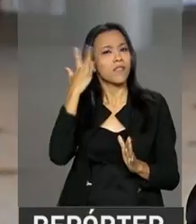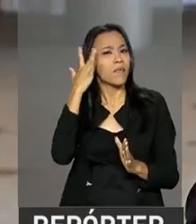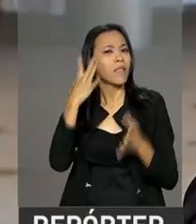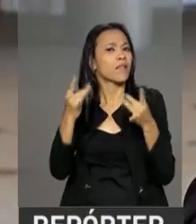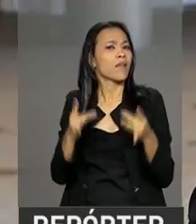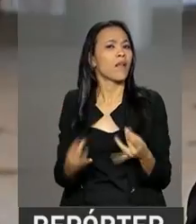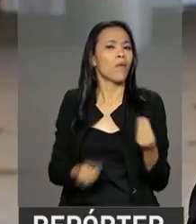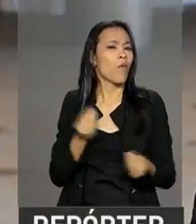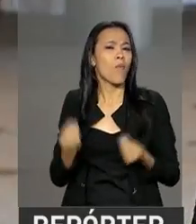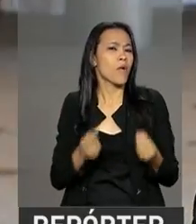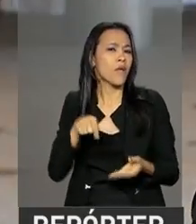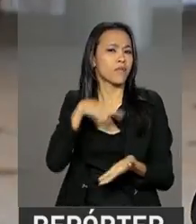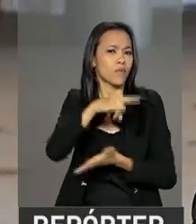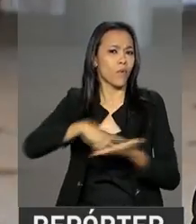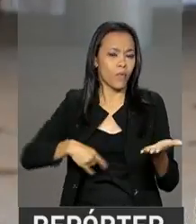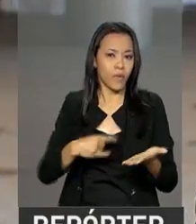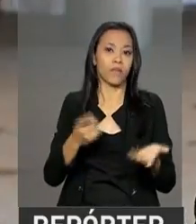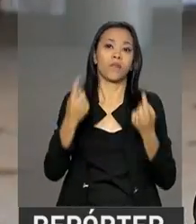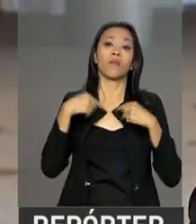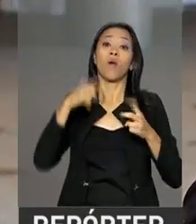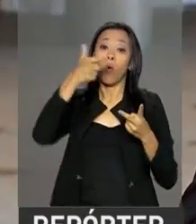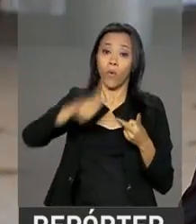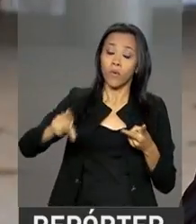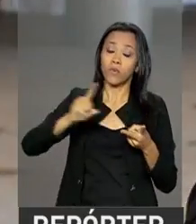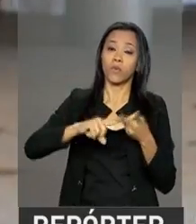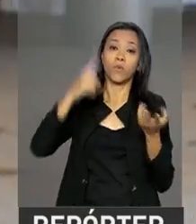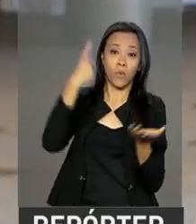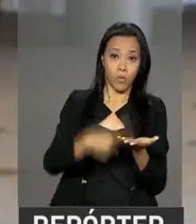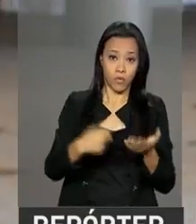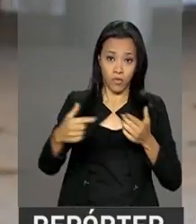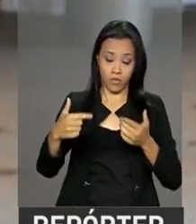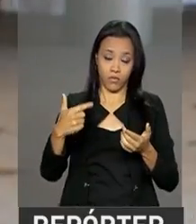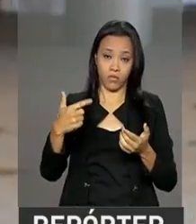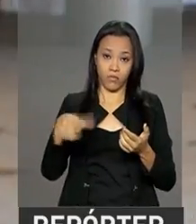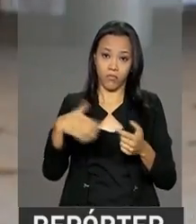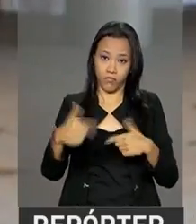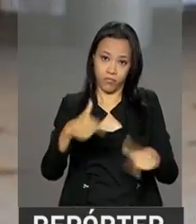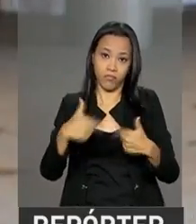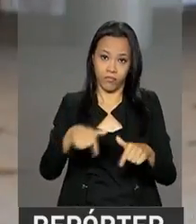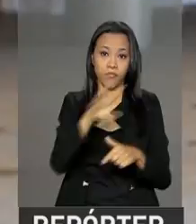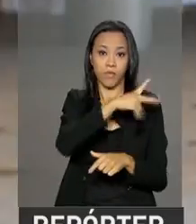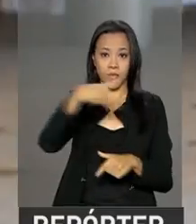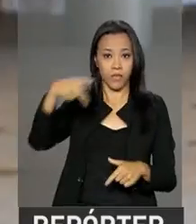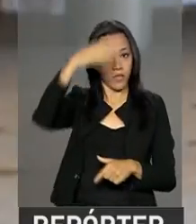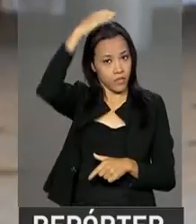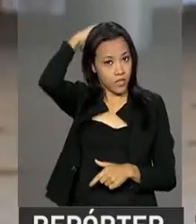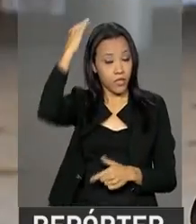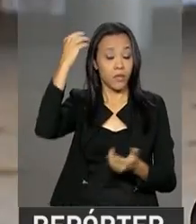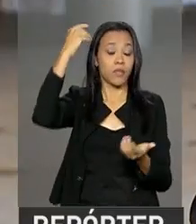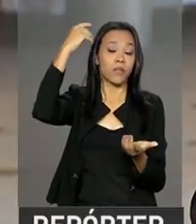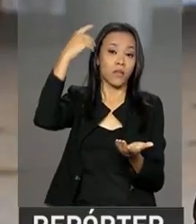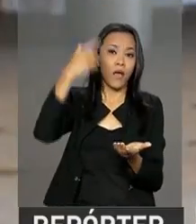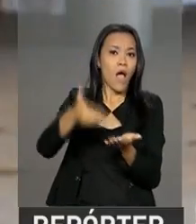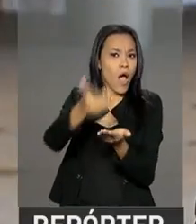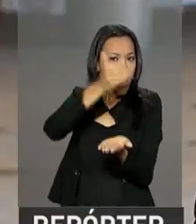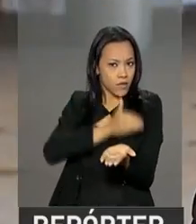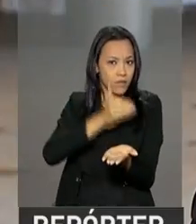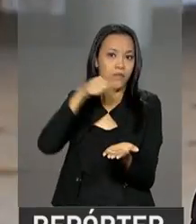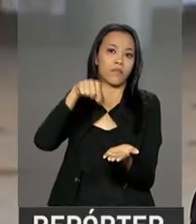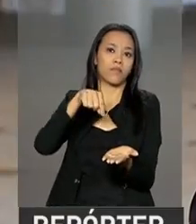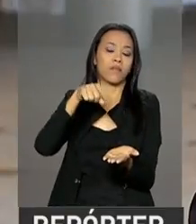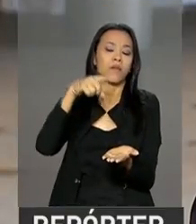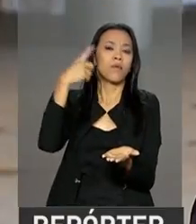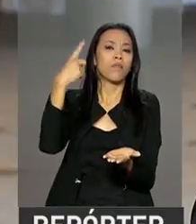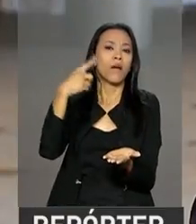documento Jaime só para completar na agenda do presidente Michel Temer agora pela manhã antes portanto dessa cerimônia de sanção o presidente vai